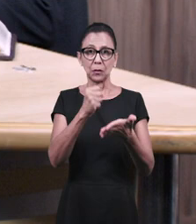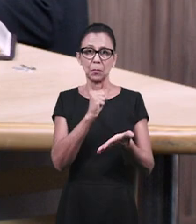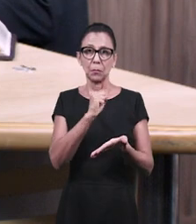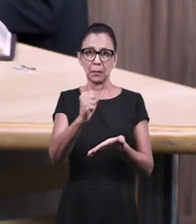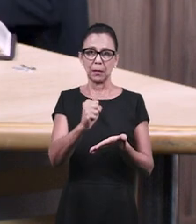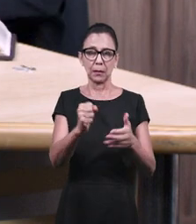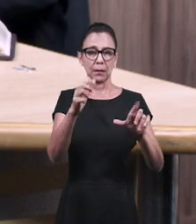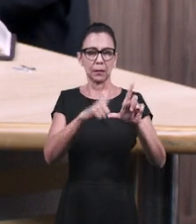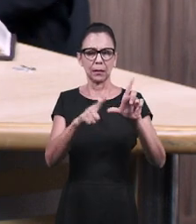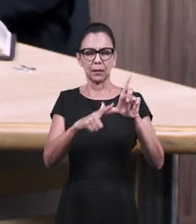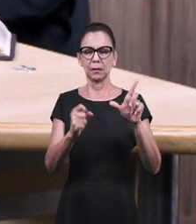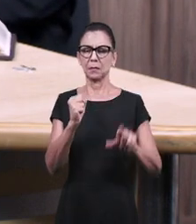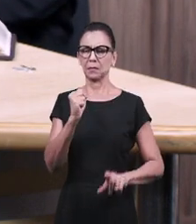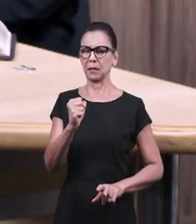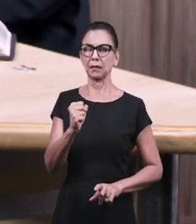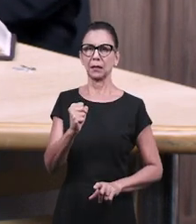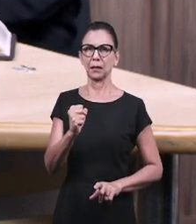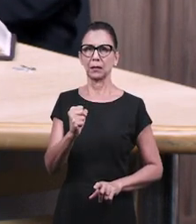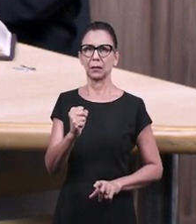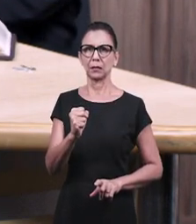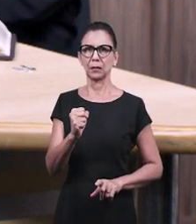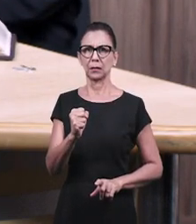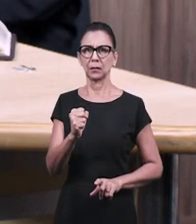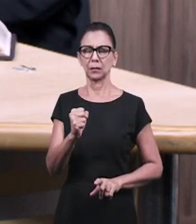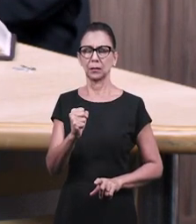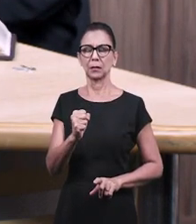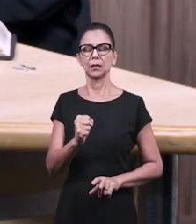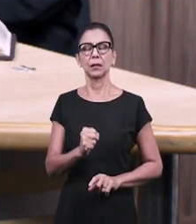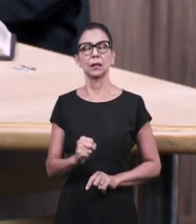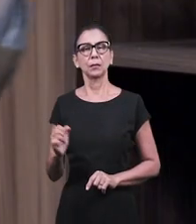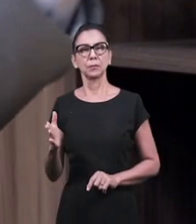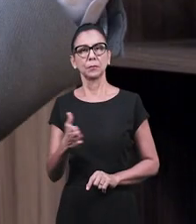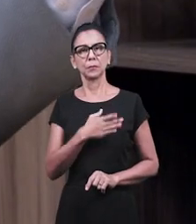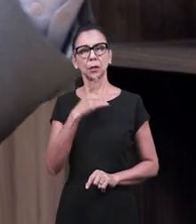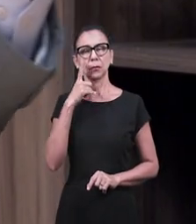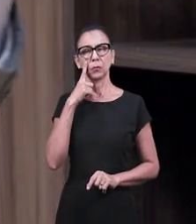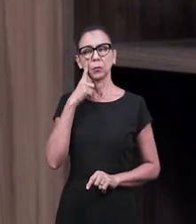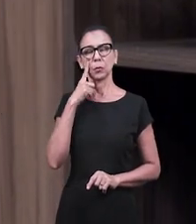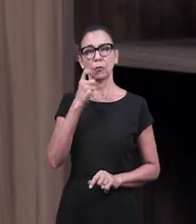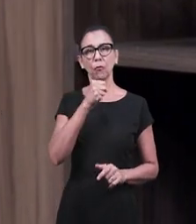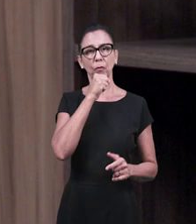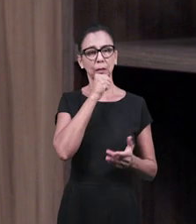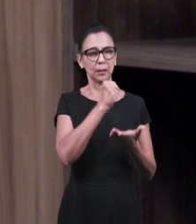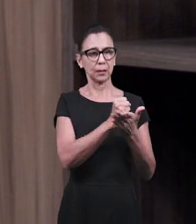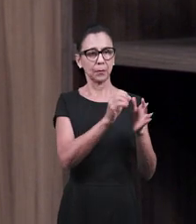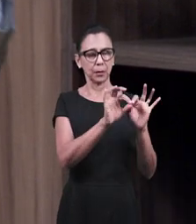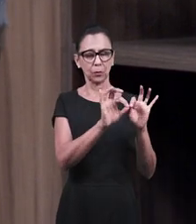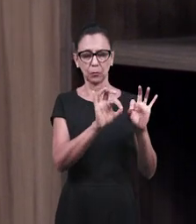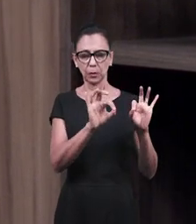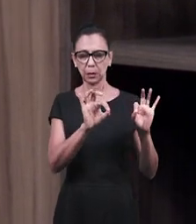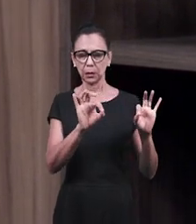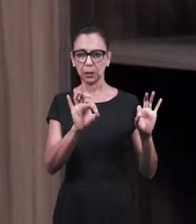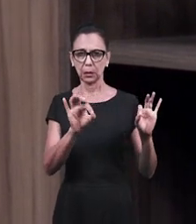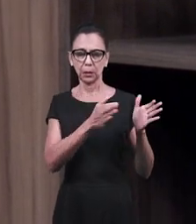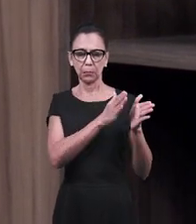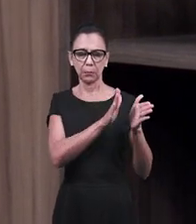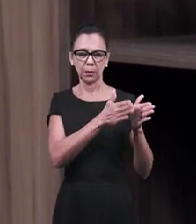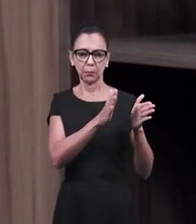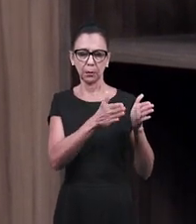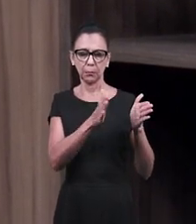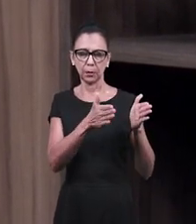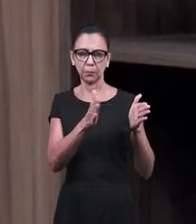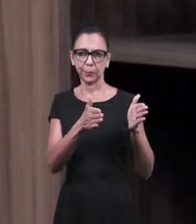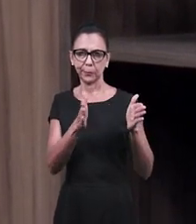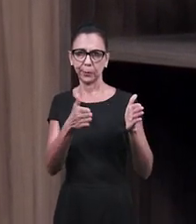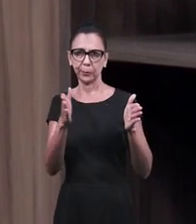consegui entender. Sim. Nós temos aqui o Velho Testamento, né? Numa linha onde Deus vem falando de maneira clara